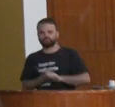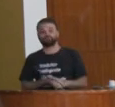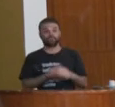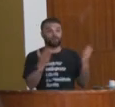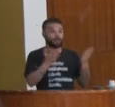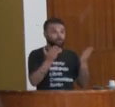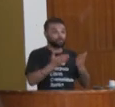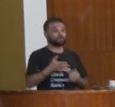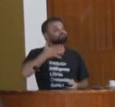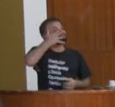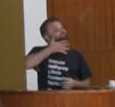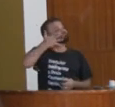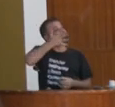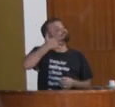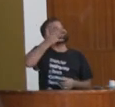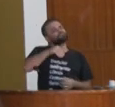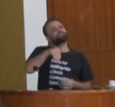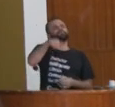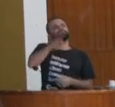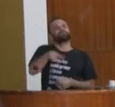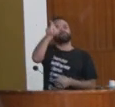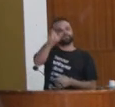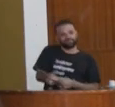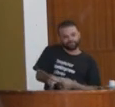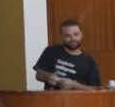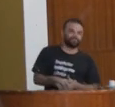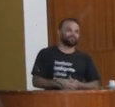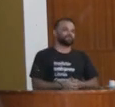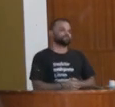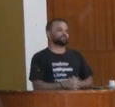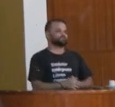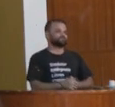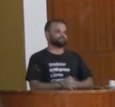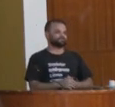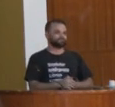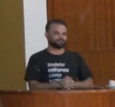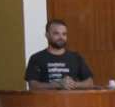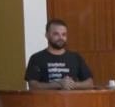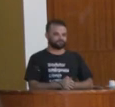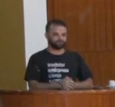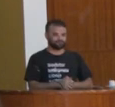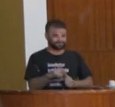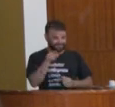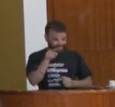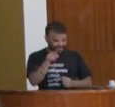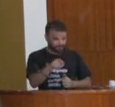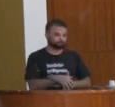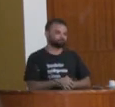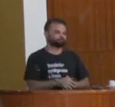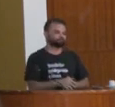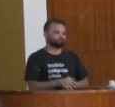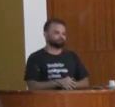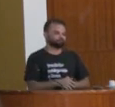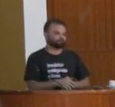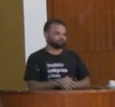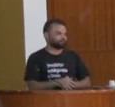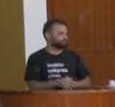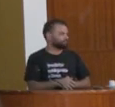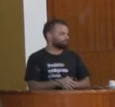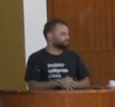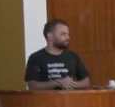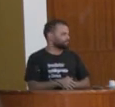eu queria passar a palavra a uma pessoa que deixou a Casa do Povo,